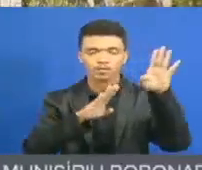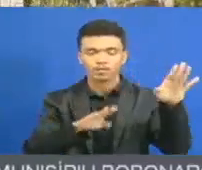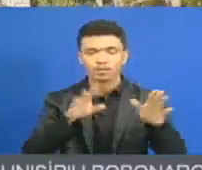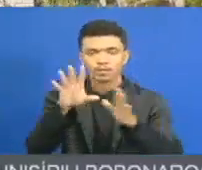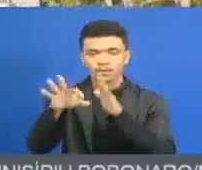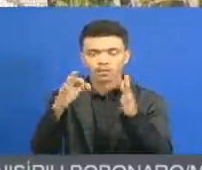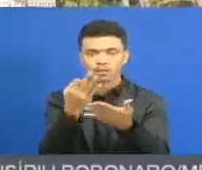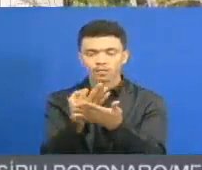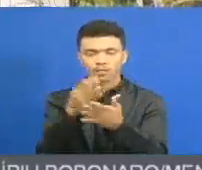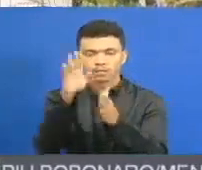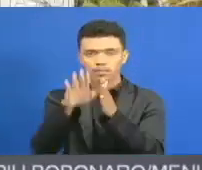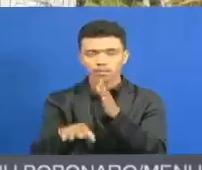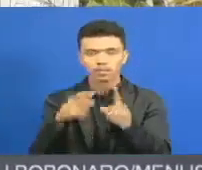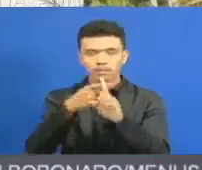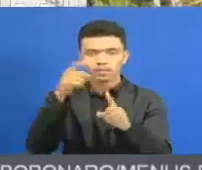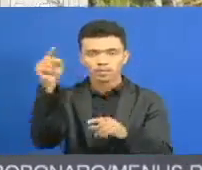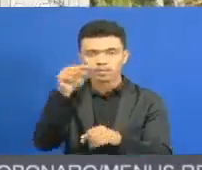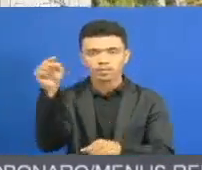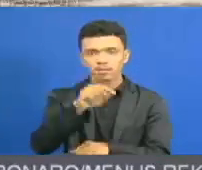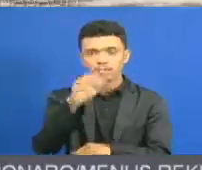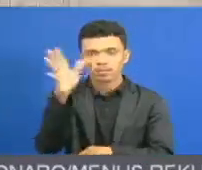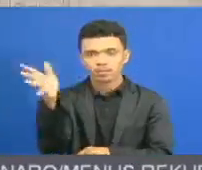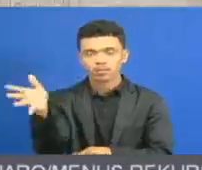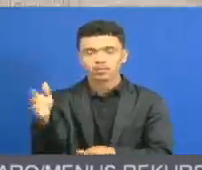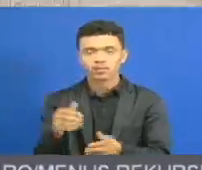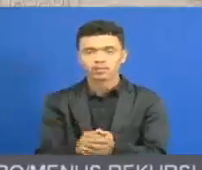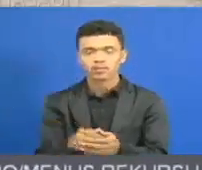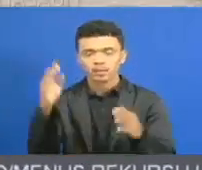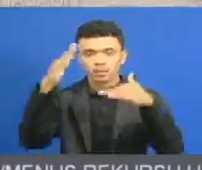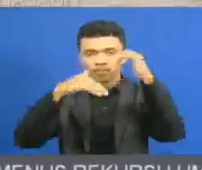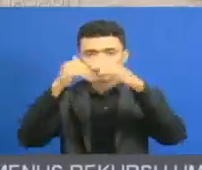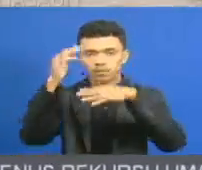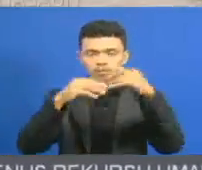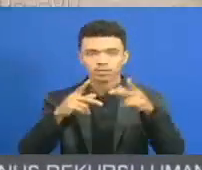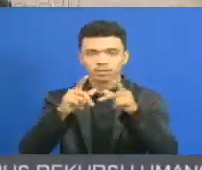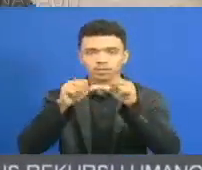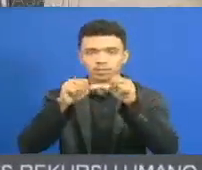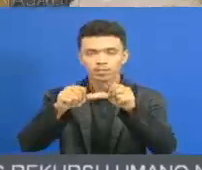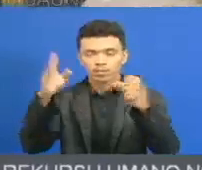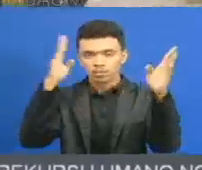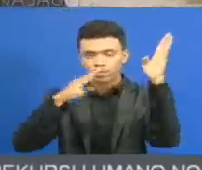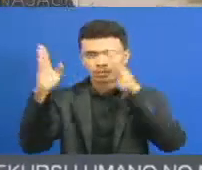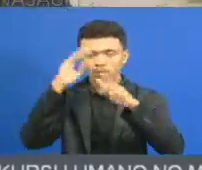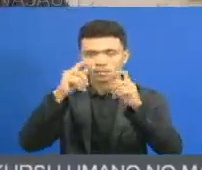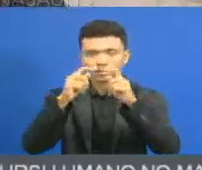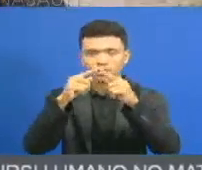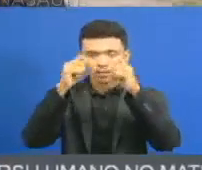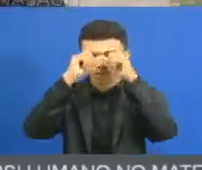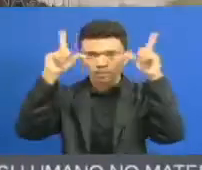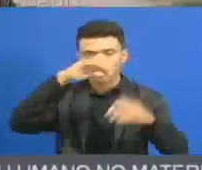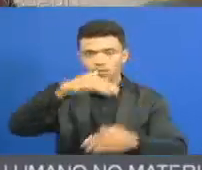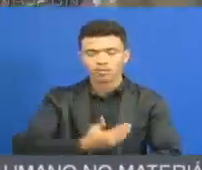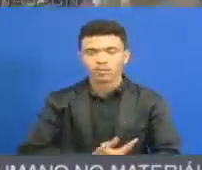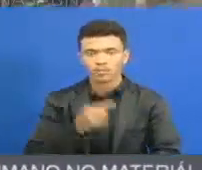retan 8% limanulu. Além de ne, infraestrutura continua ser problema batimoruan, o porcento hitunolo